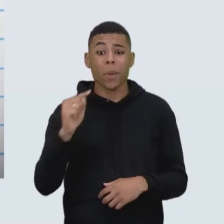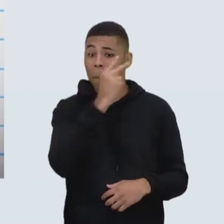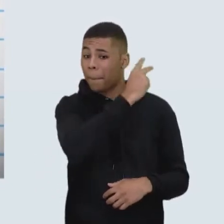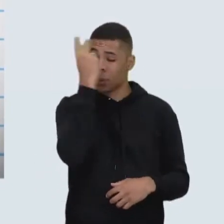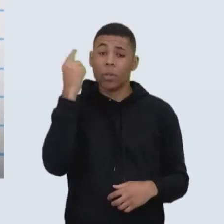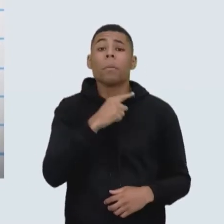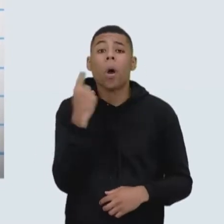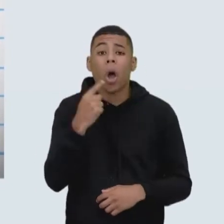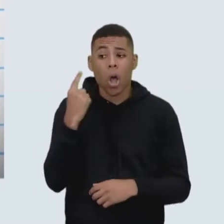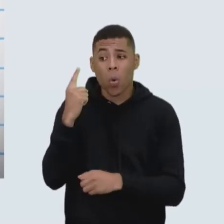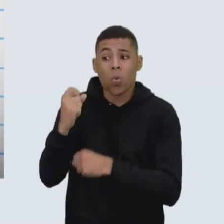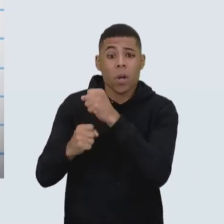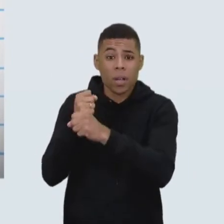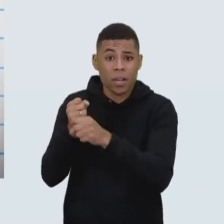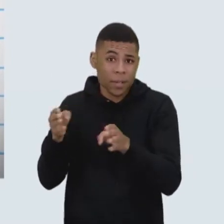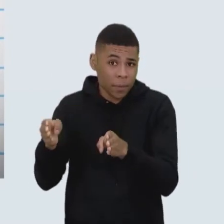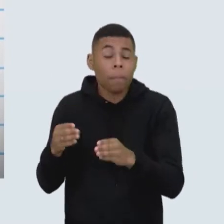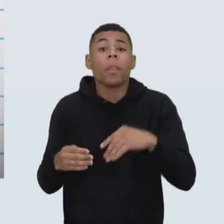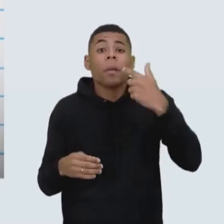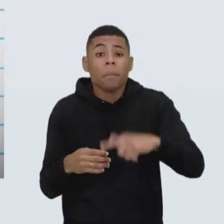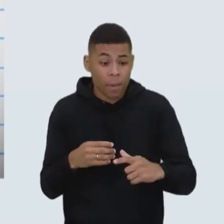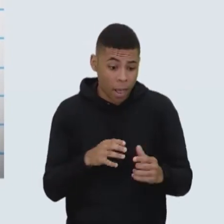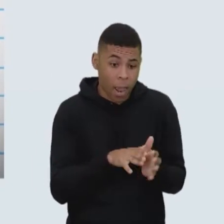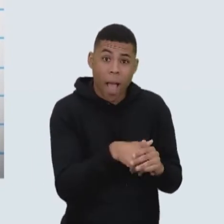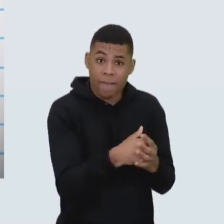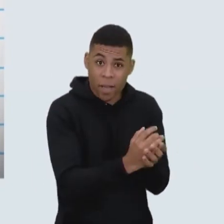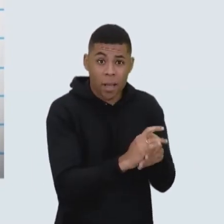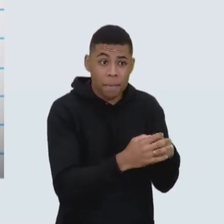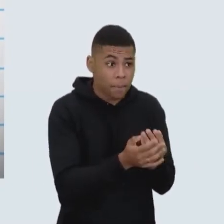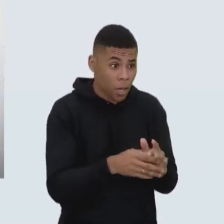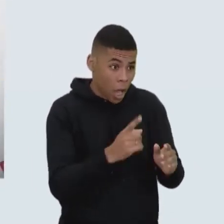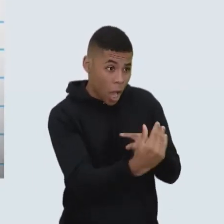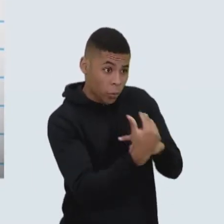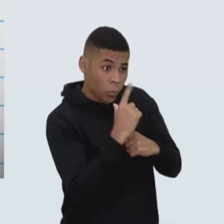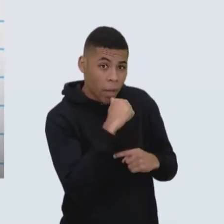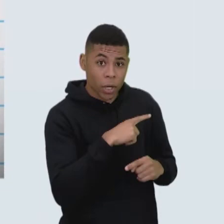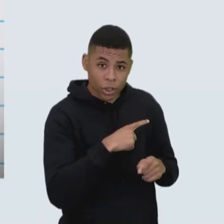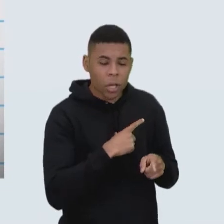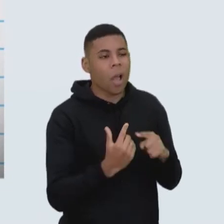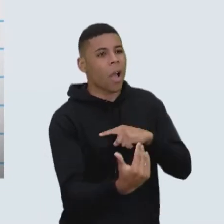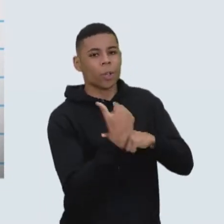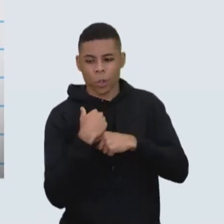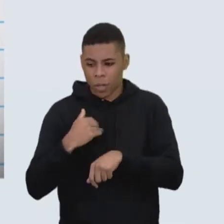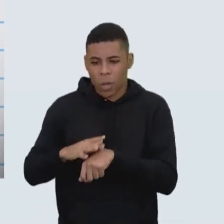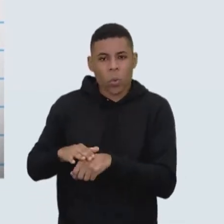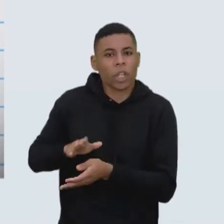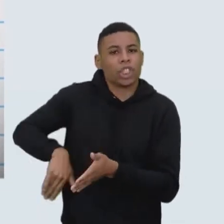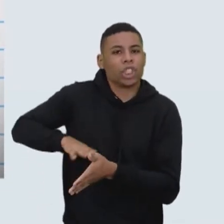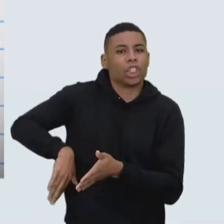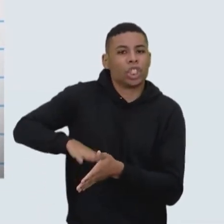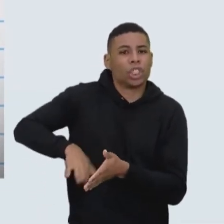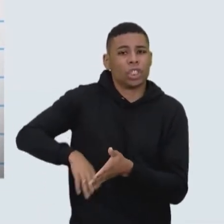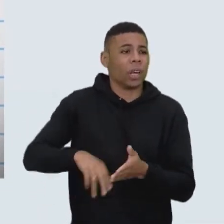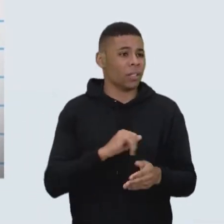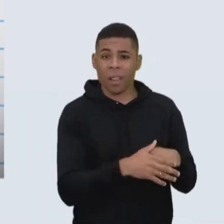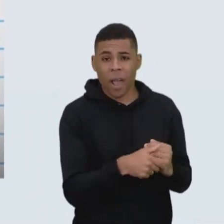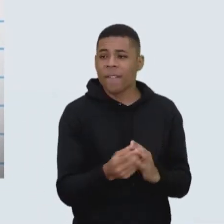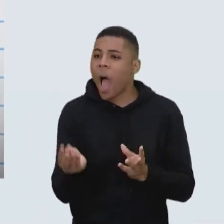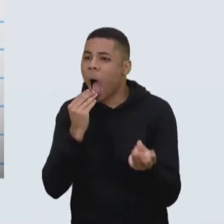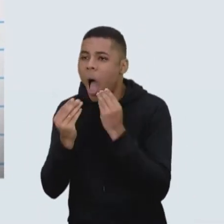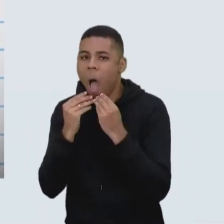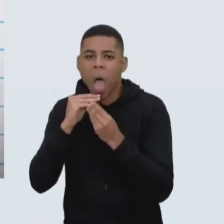de lavar as mãos pode ajudar a prevenir tantas doenças. Quanto a saneamento básico no Brasil, um diagnóstico do ano